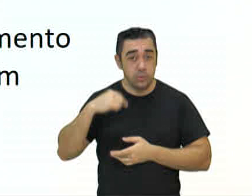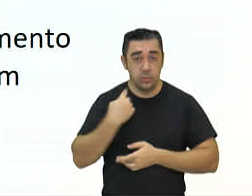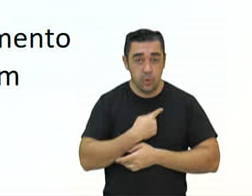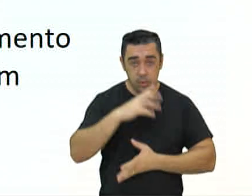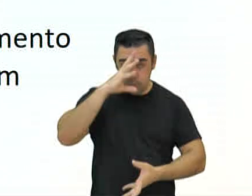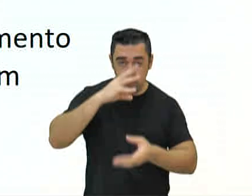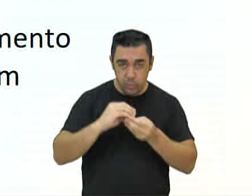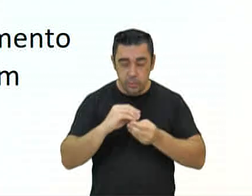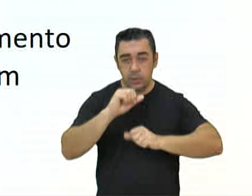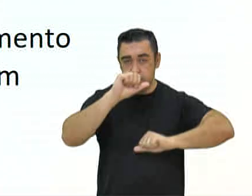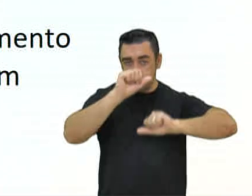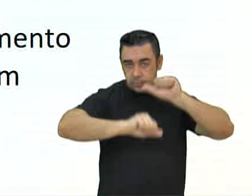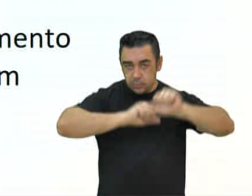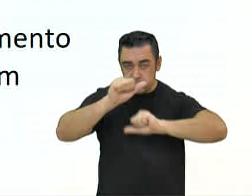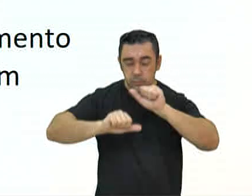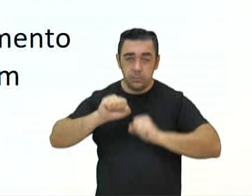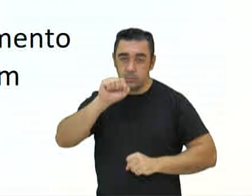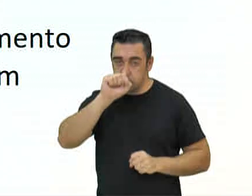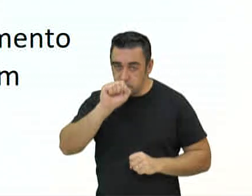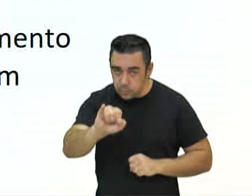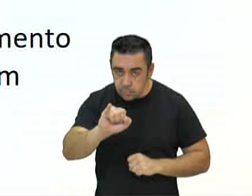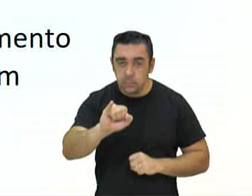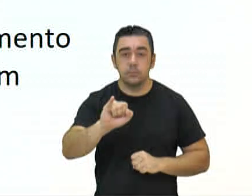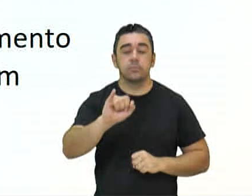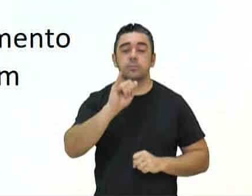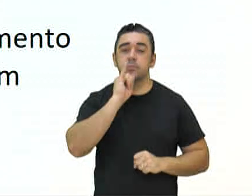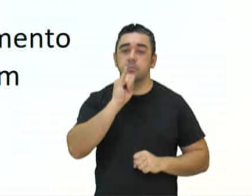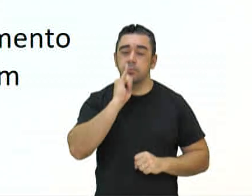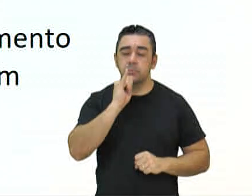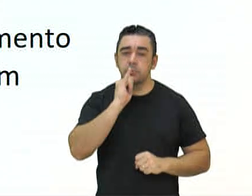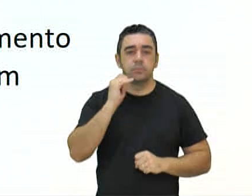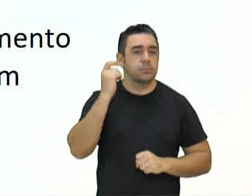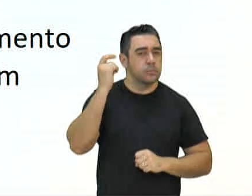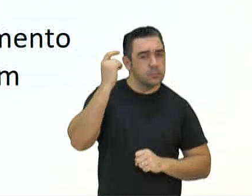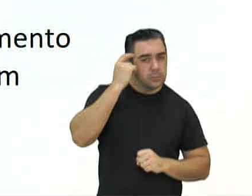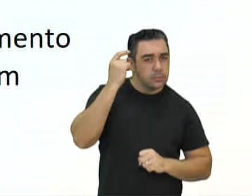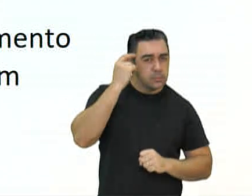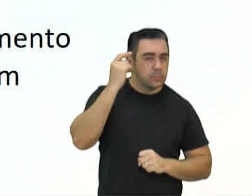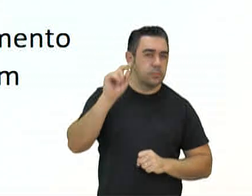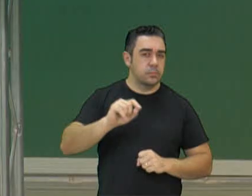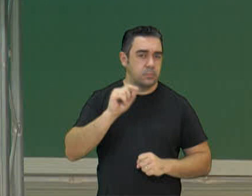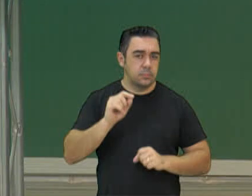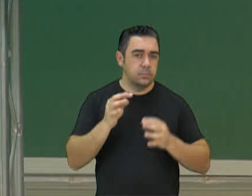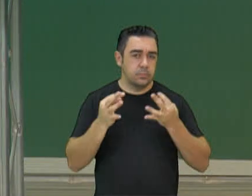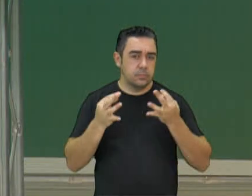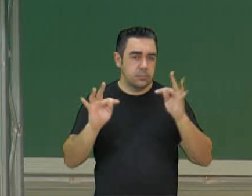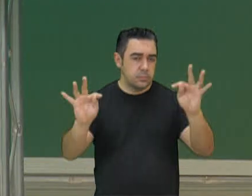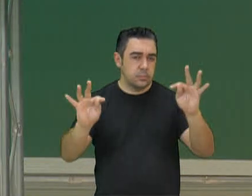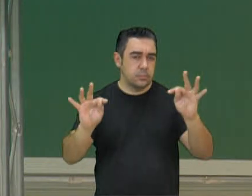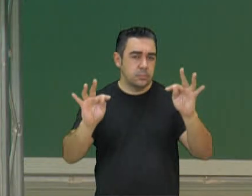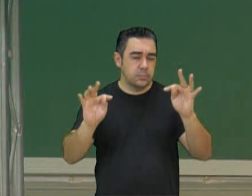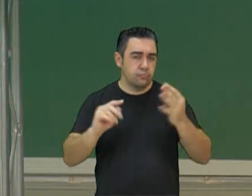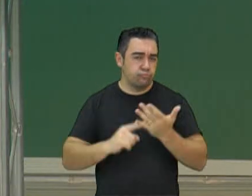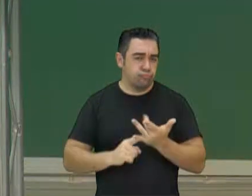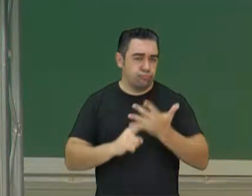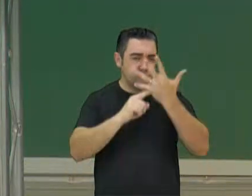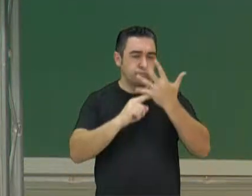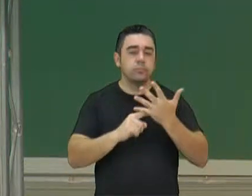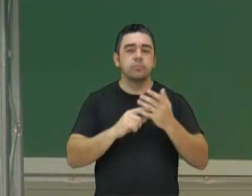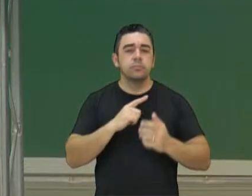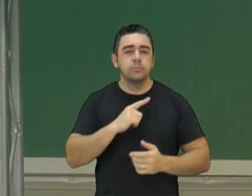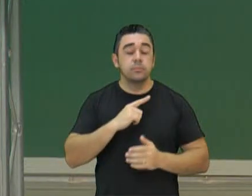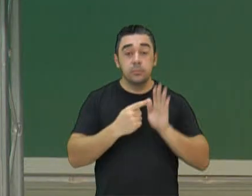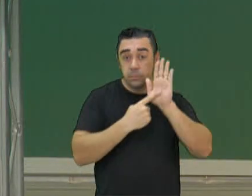entender essas mudanças se tiver pensando que a tecnologia está presente na